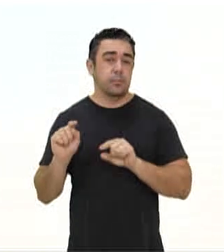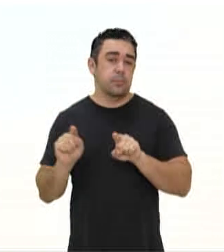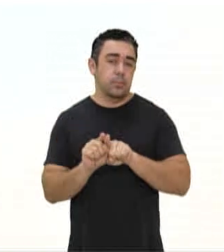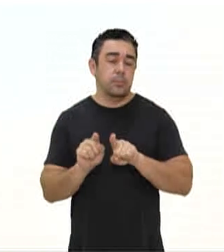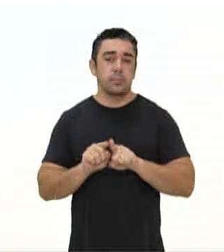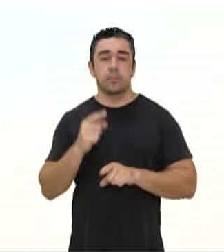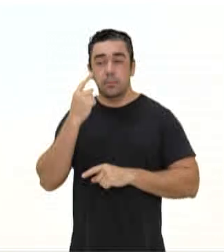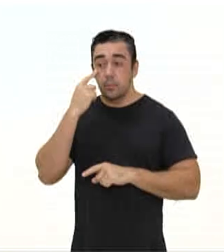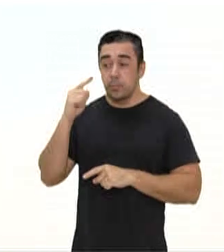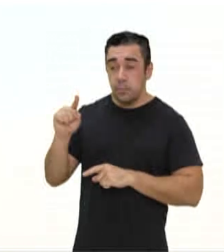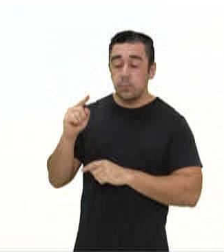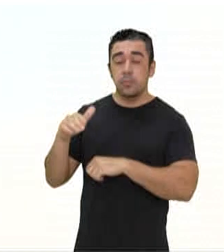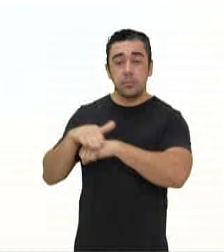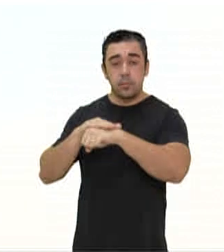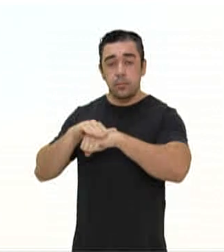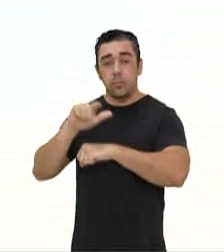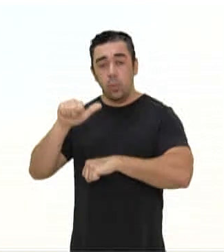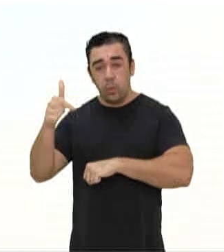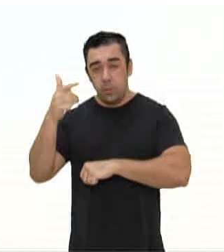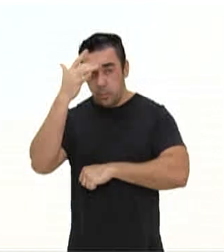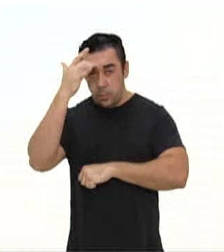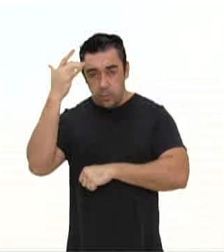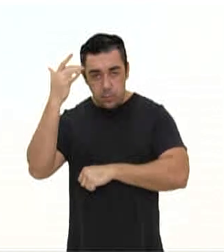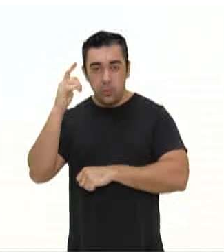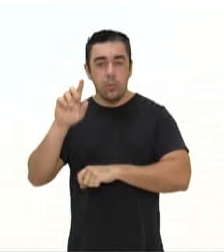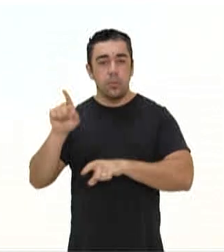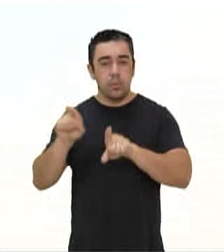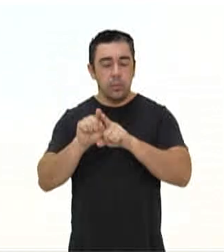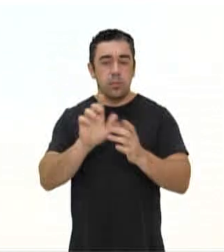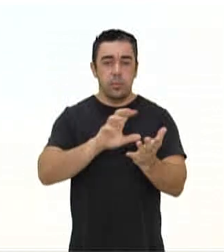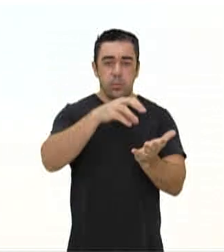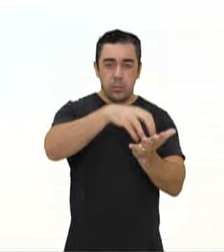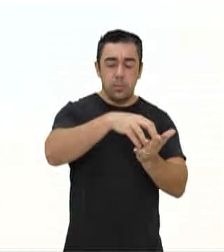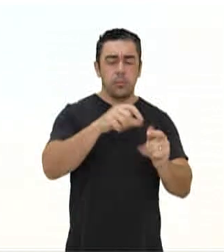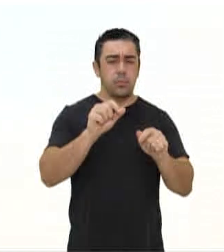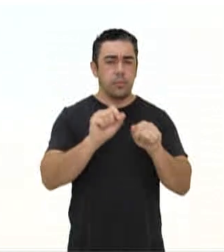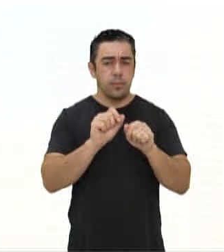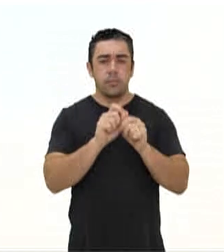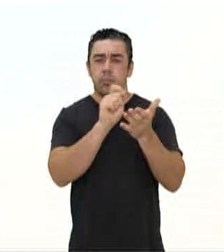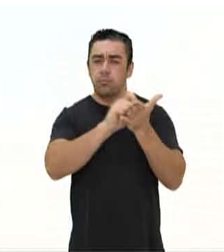outras pessoas e instituições, que reconstrói as